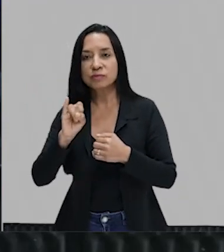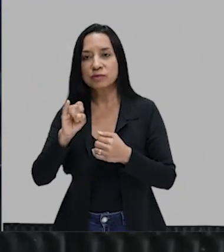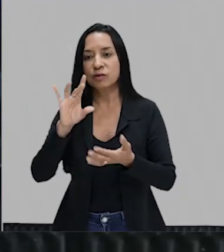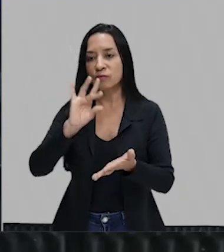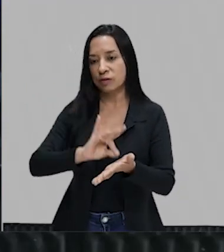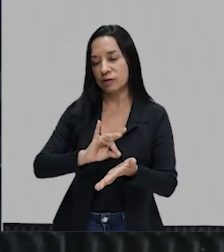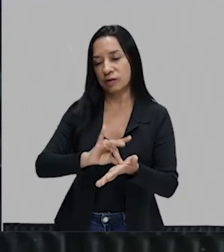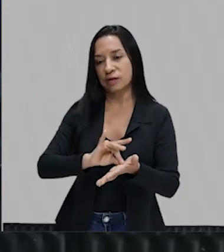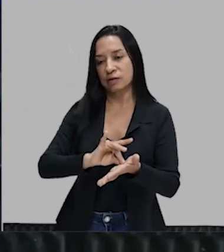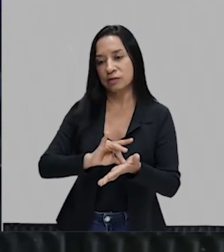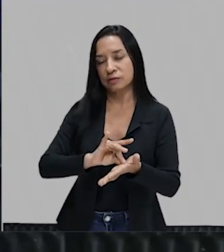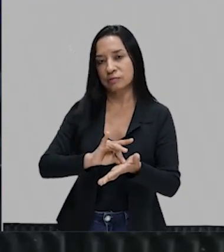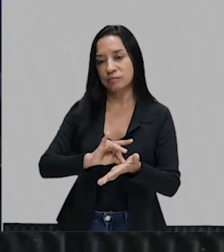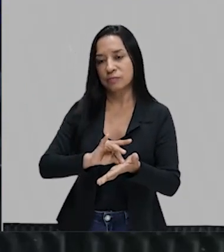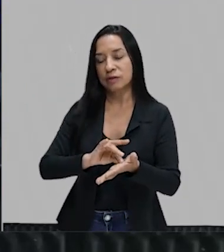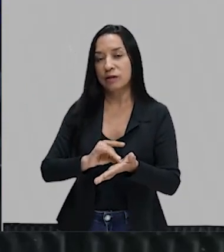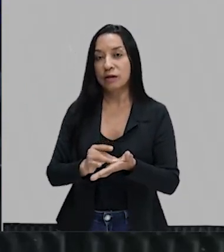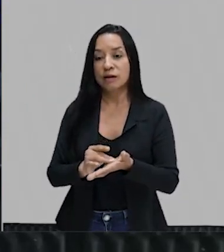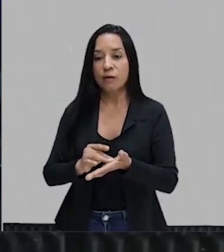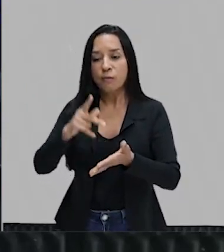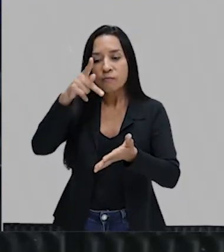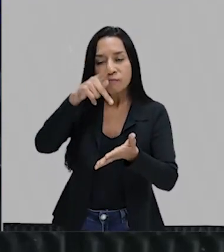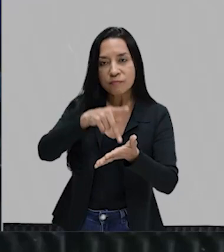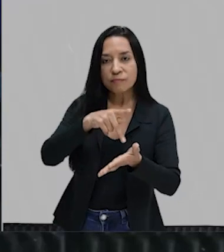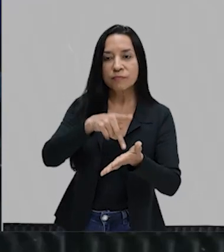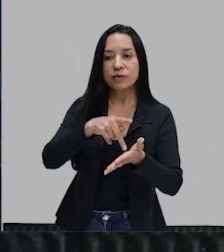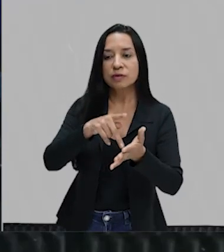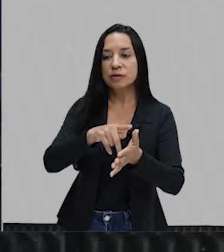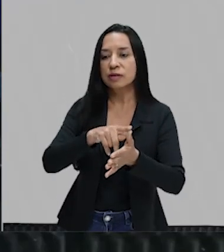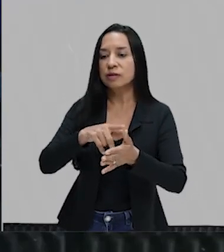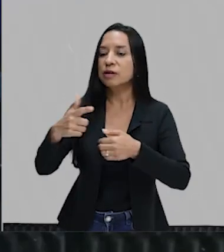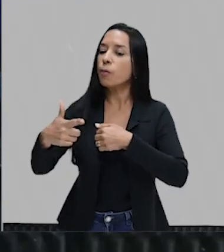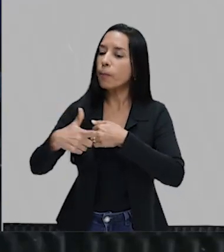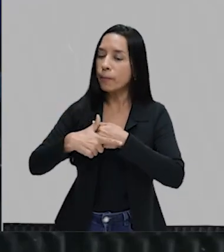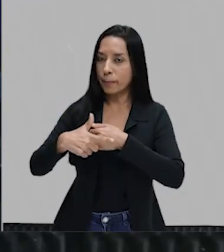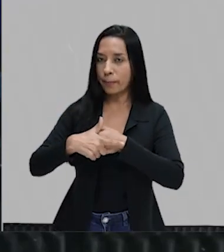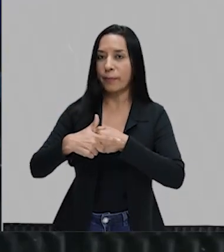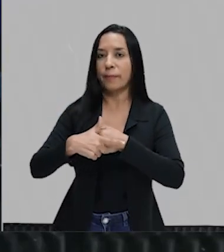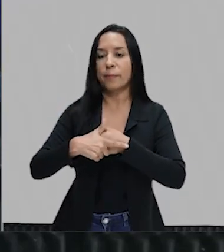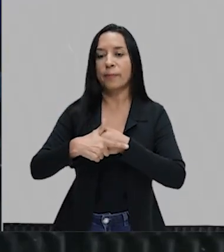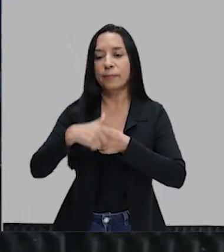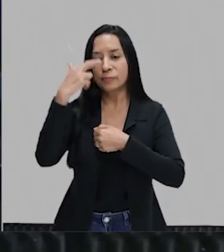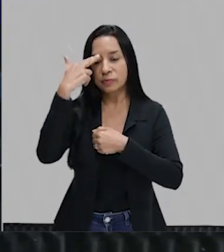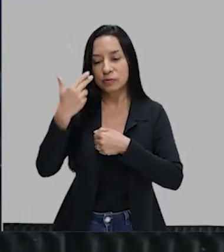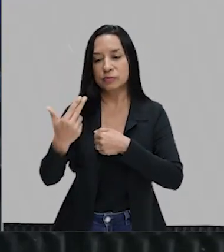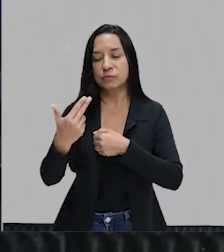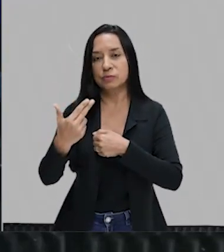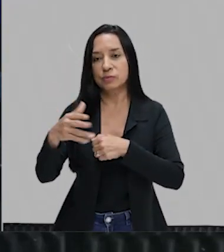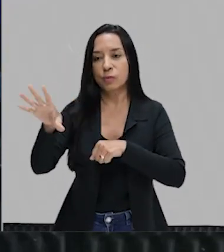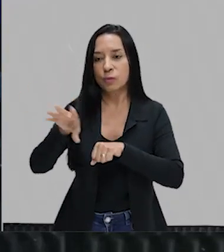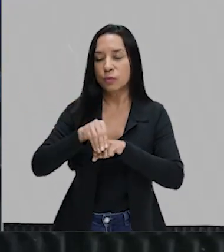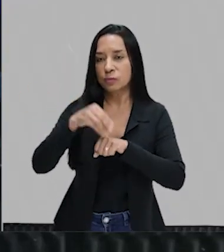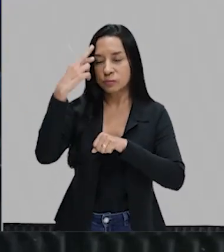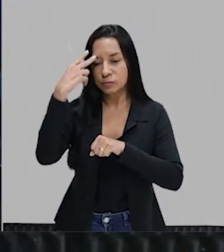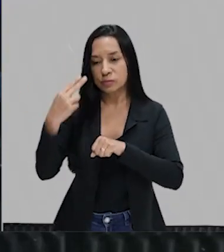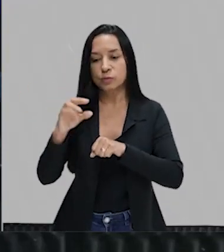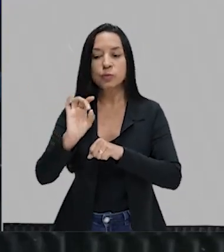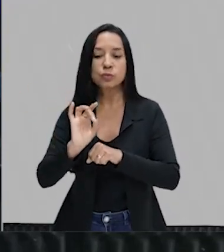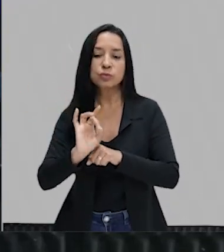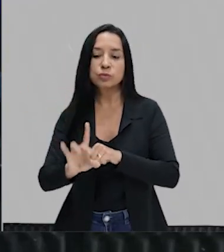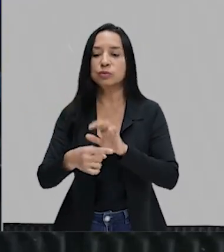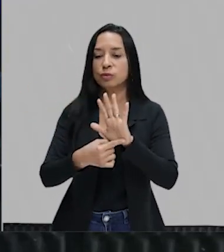história? Do conhecimento histórico? O conhecimento histórico ele vai tratar apenas sobre